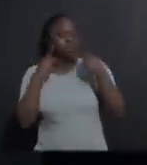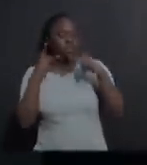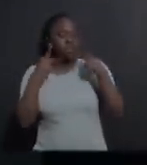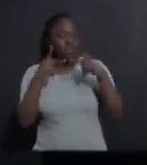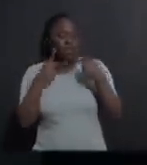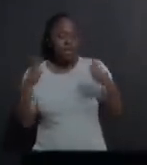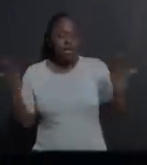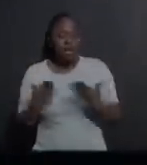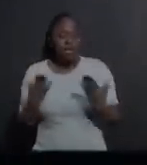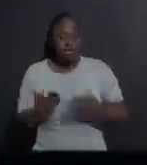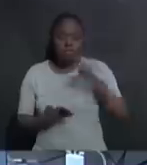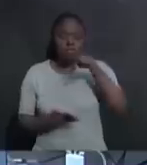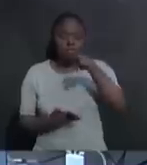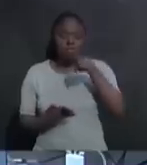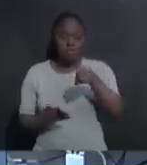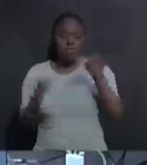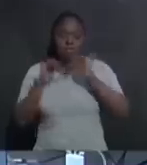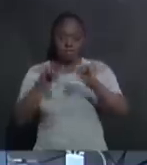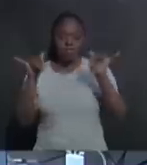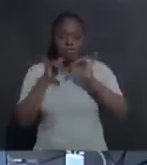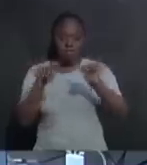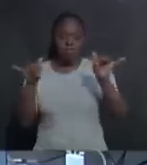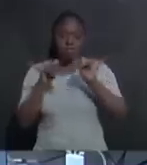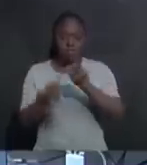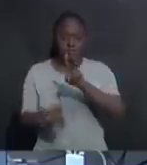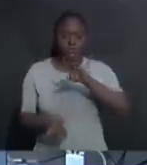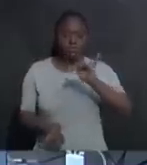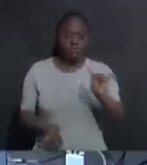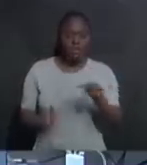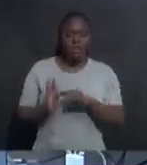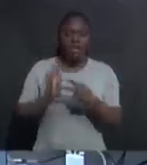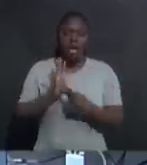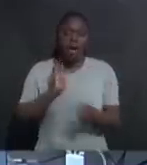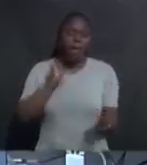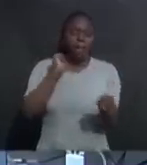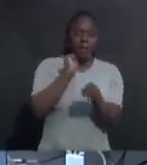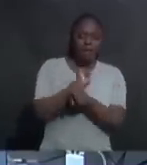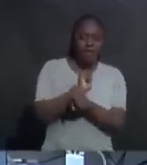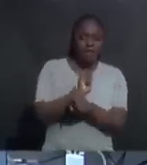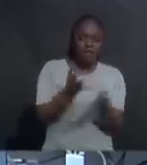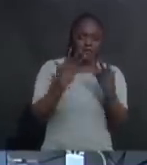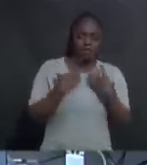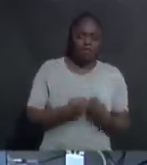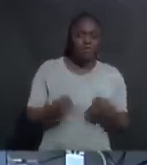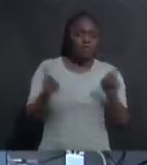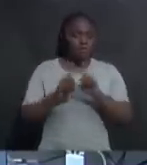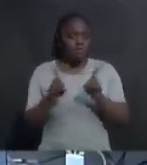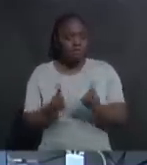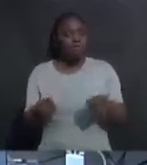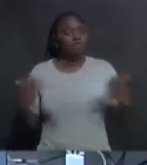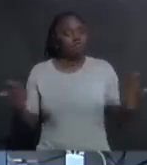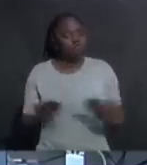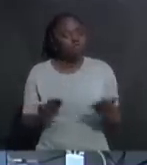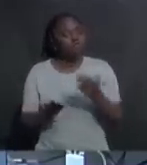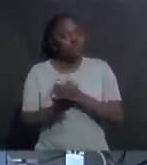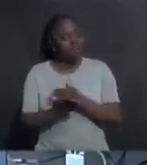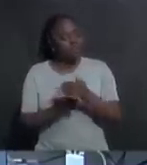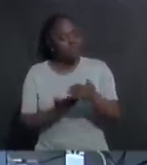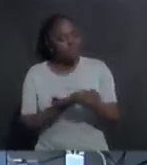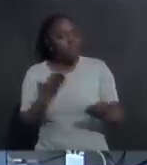virar a mensagem. Não é que você tem que parar de ouvir, nem parar de receber, mas você tem que começar a receber